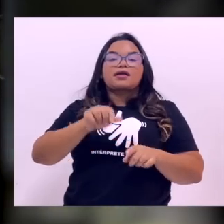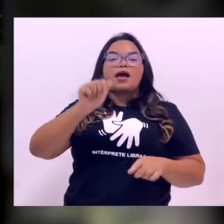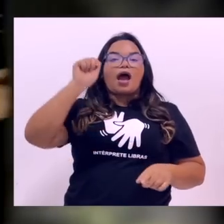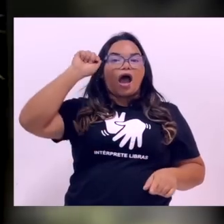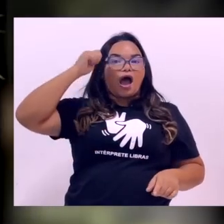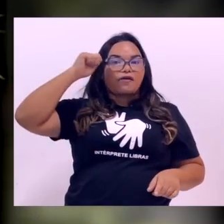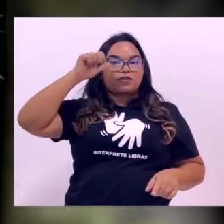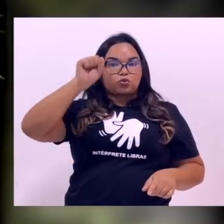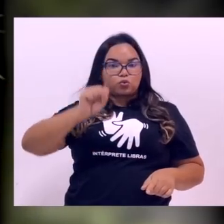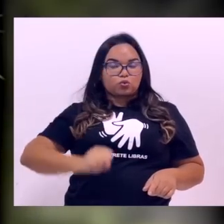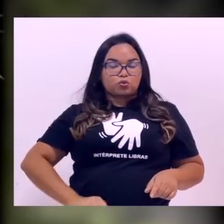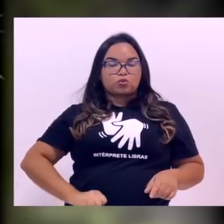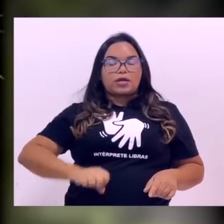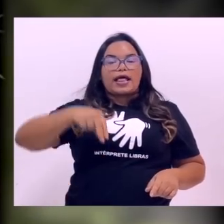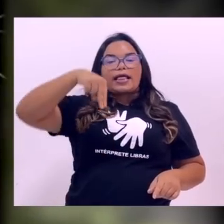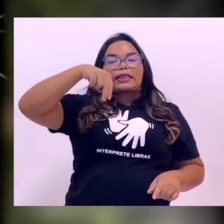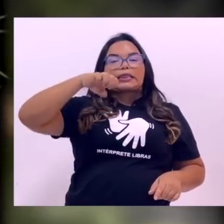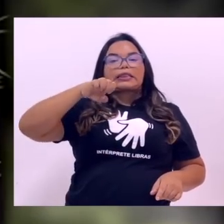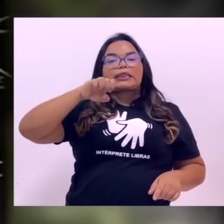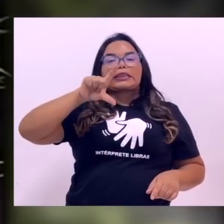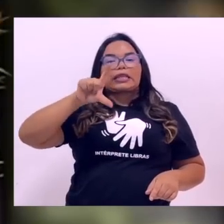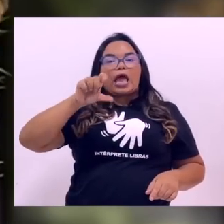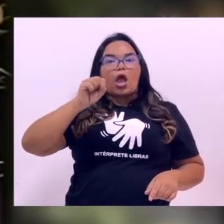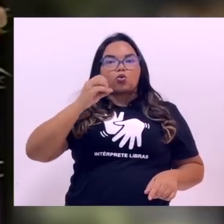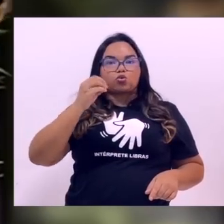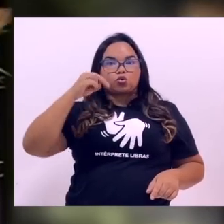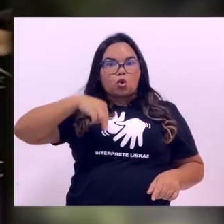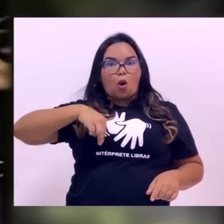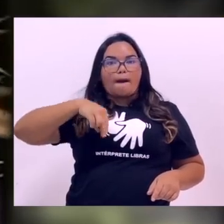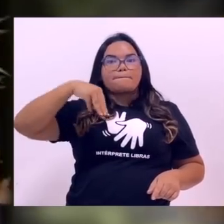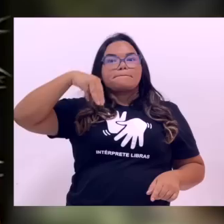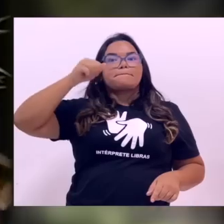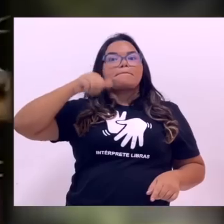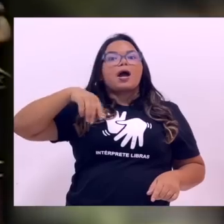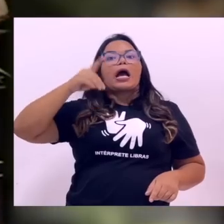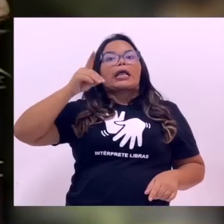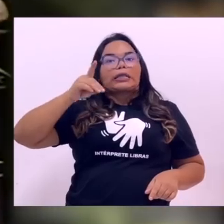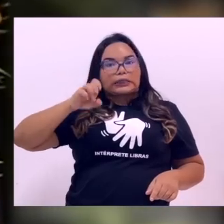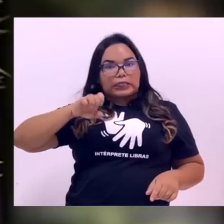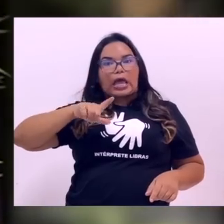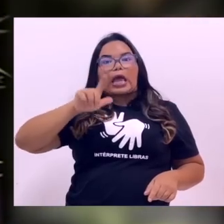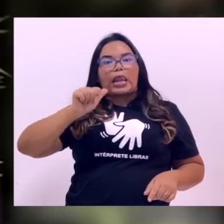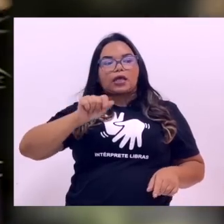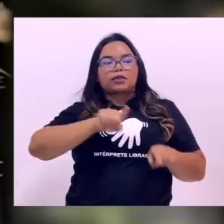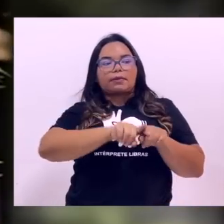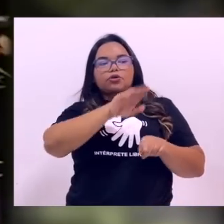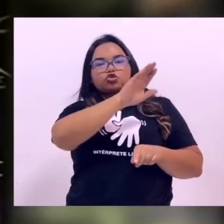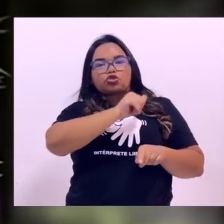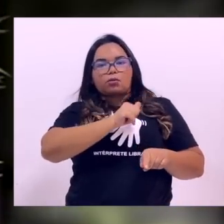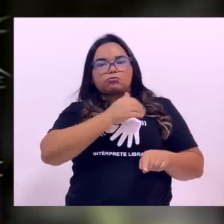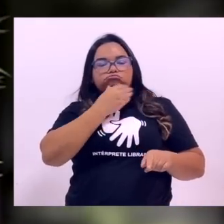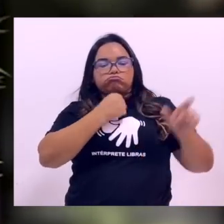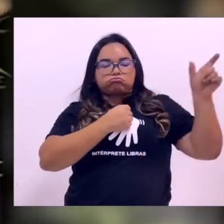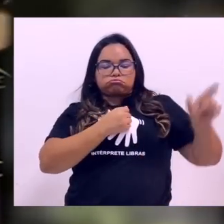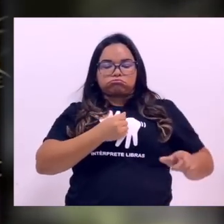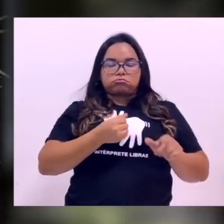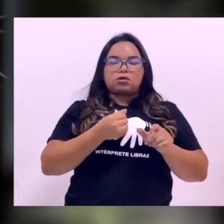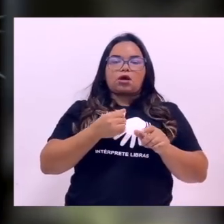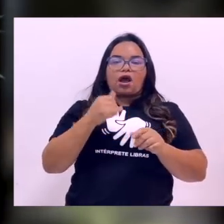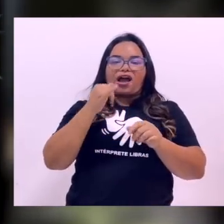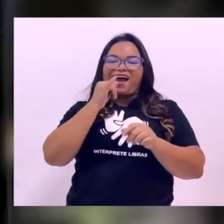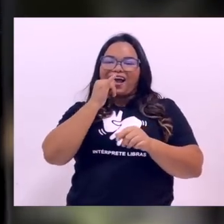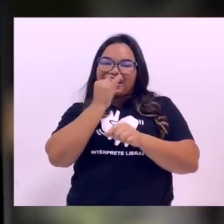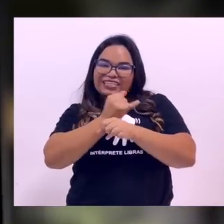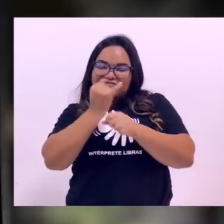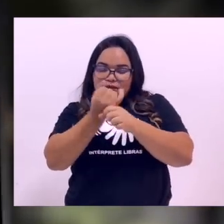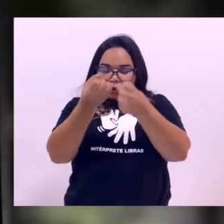na África do Sul, não dá um passo sem que o seu xamã venha e lhe jogue os ossos, e